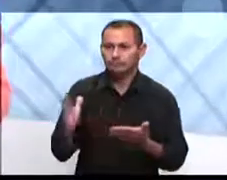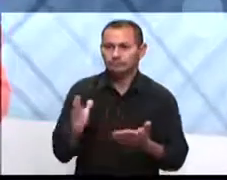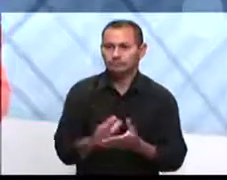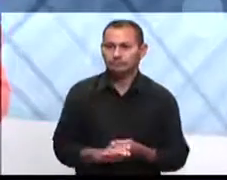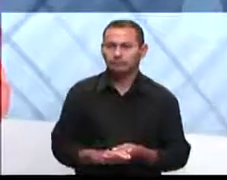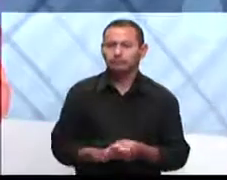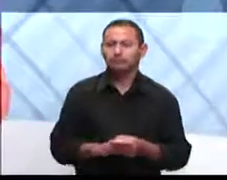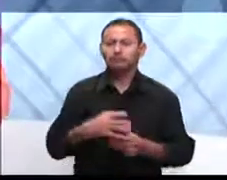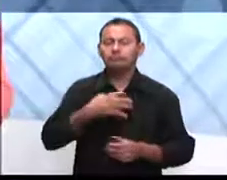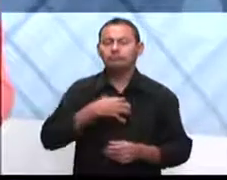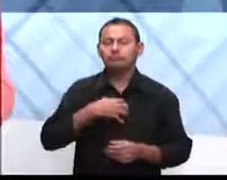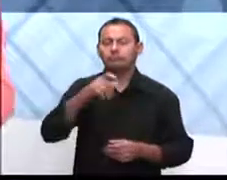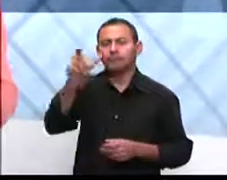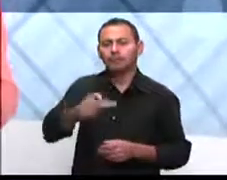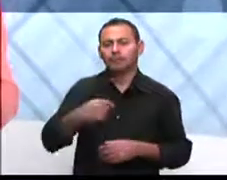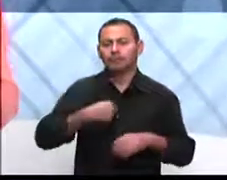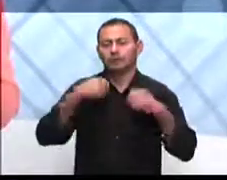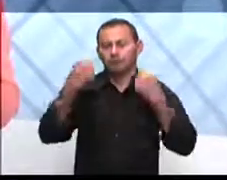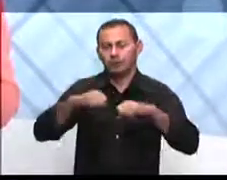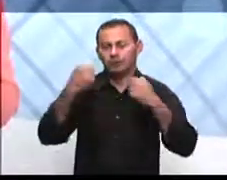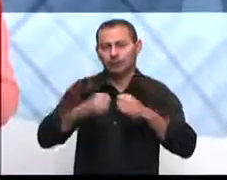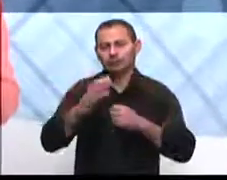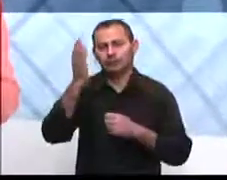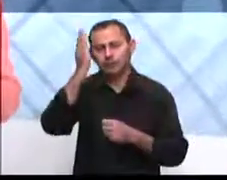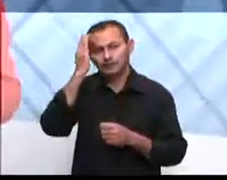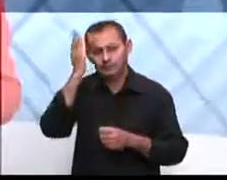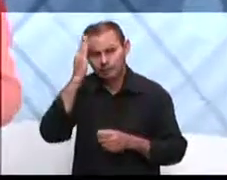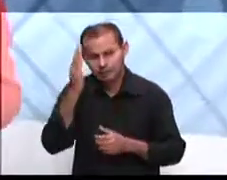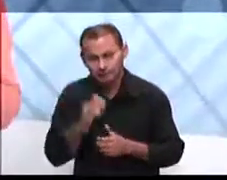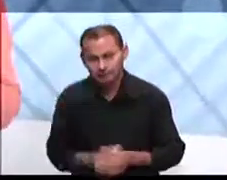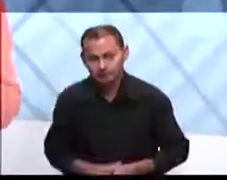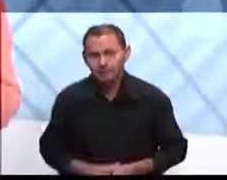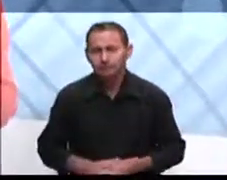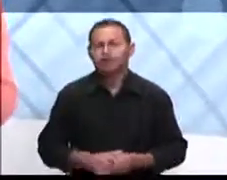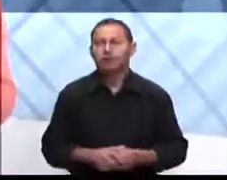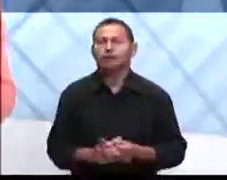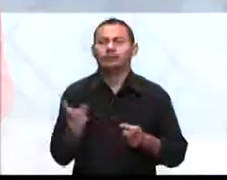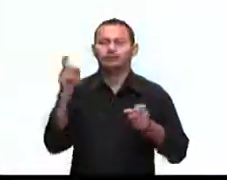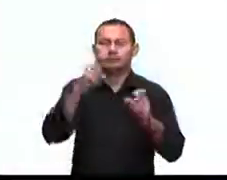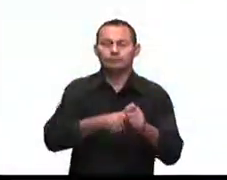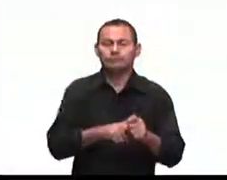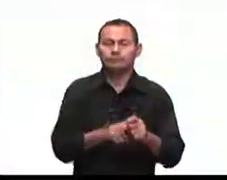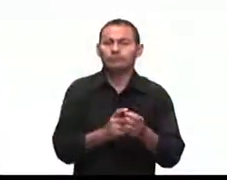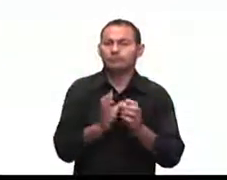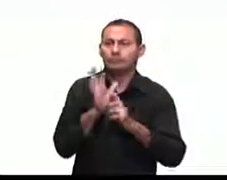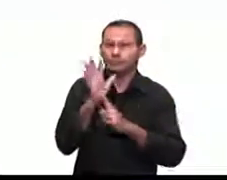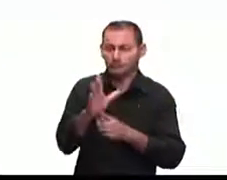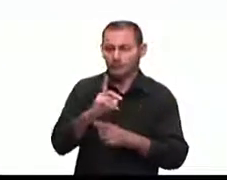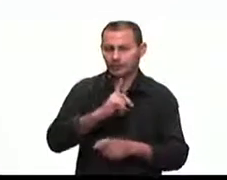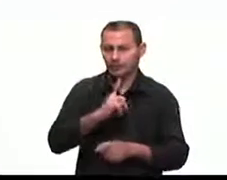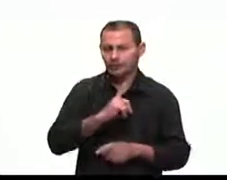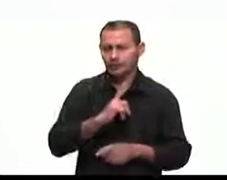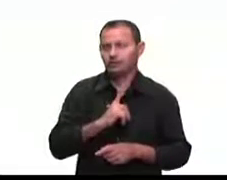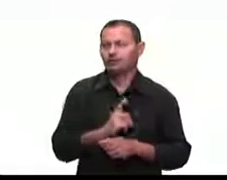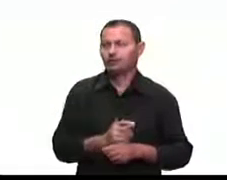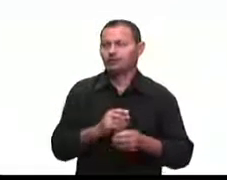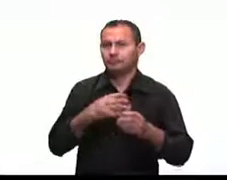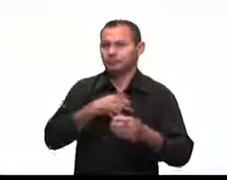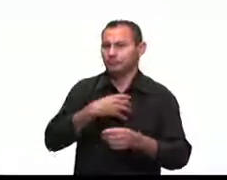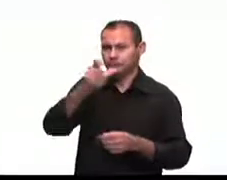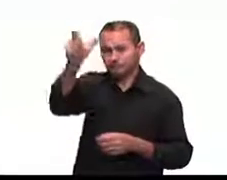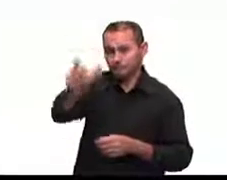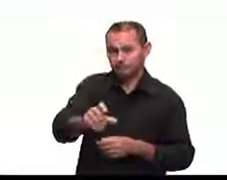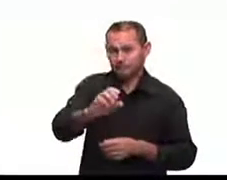de perfis que eu preciso identificar. E aí, voltando ali ao quadro, teremos esses